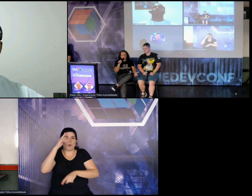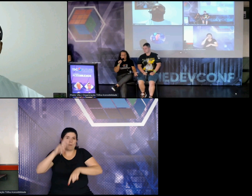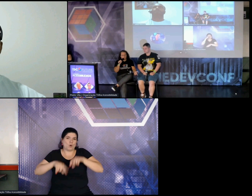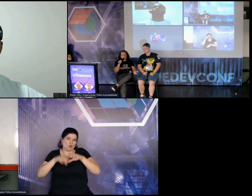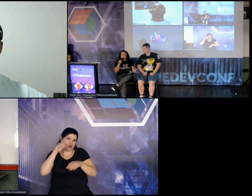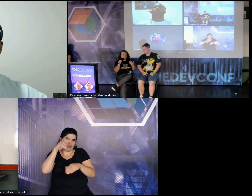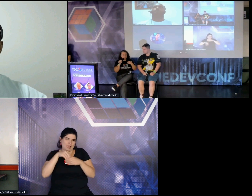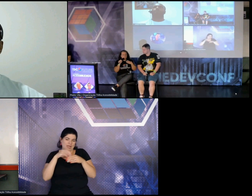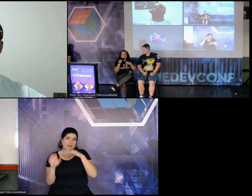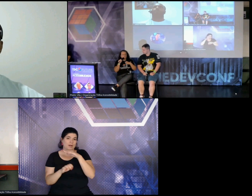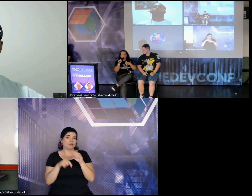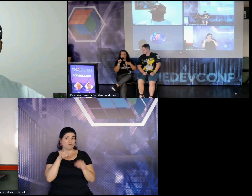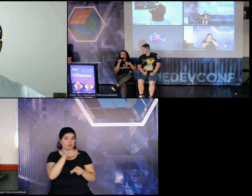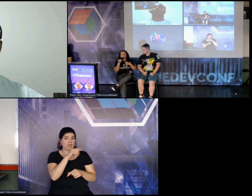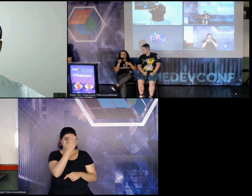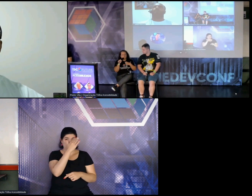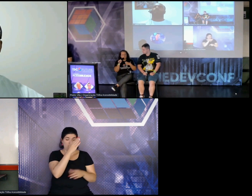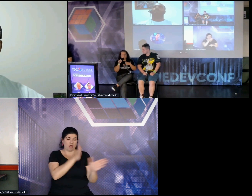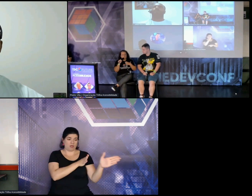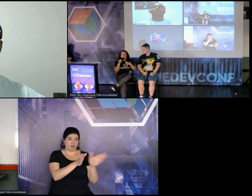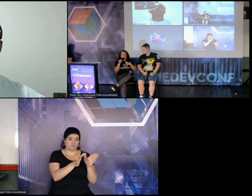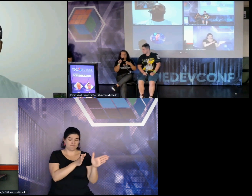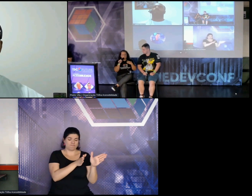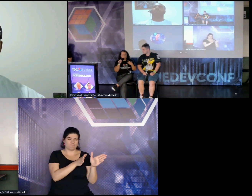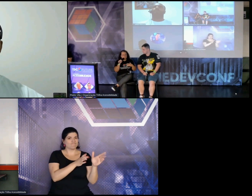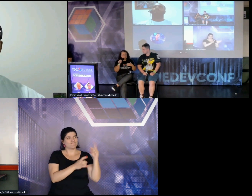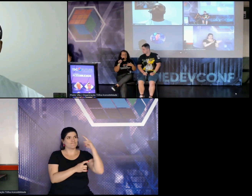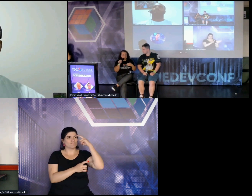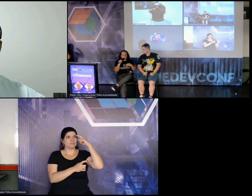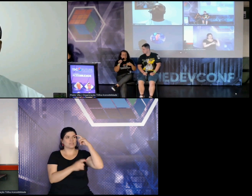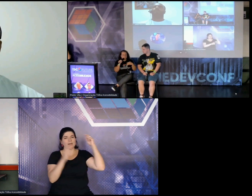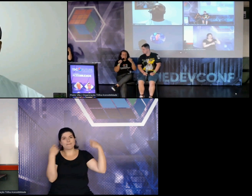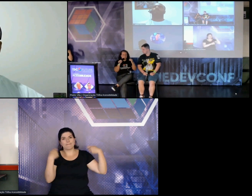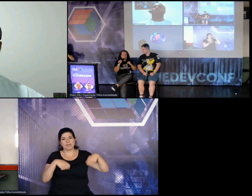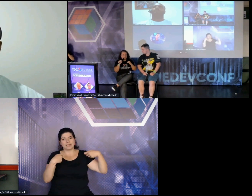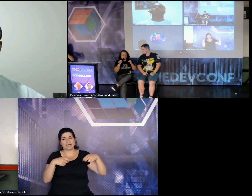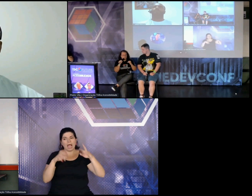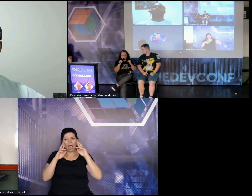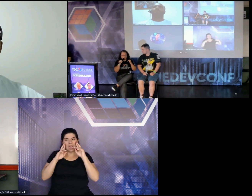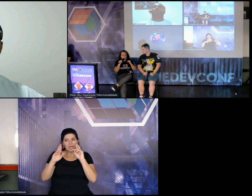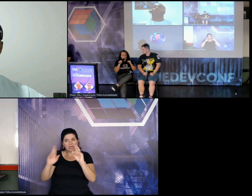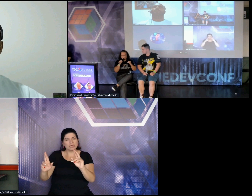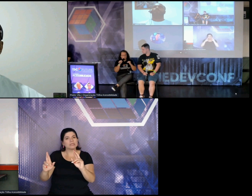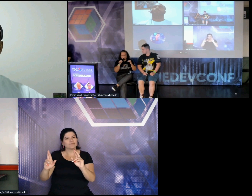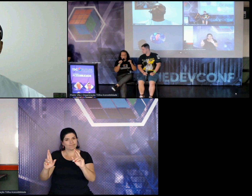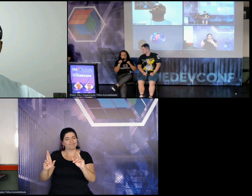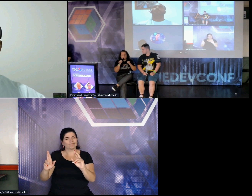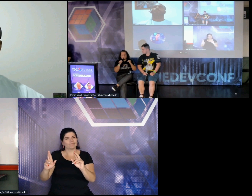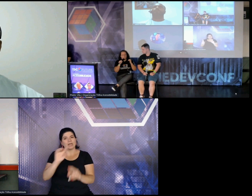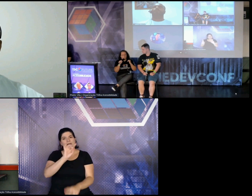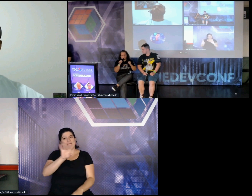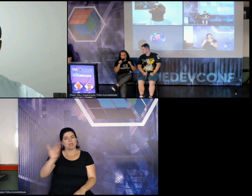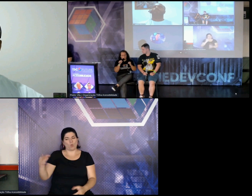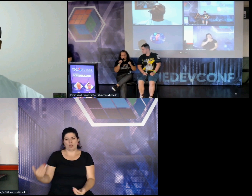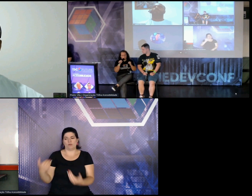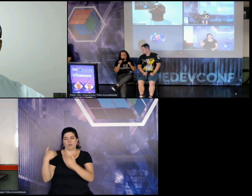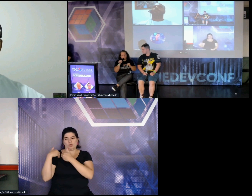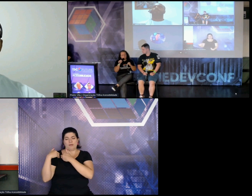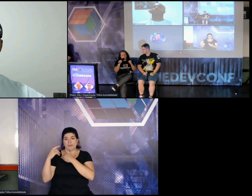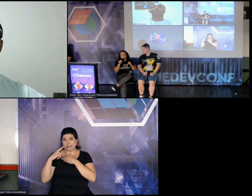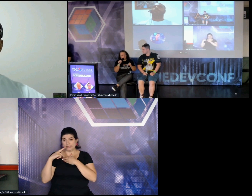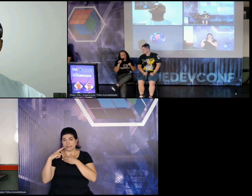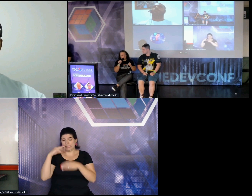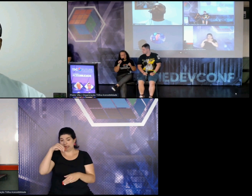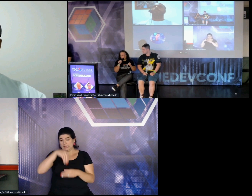da empresa e você entende de acessibilidade. Então a gente precisa respeitar muito o papel de cada uma ali dentro